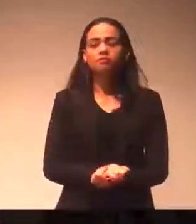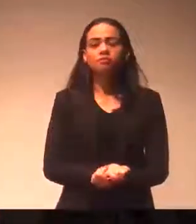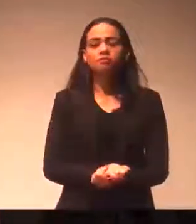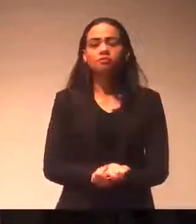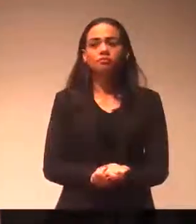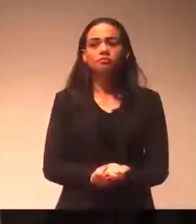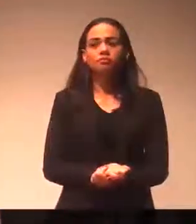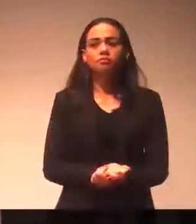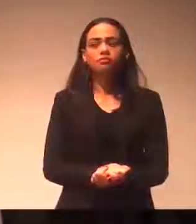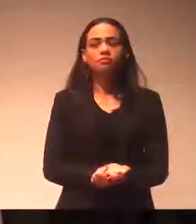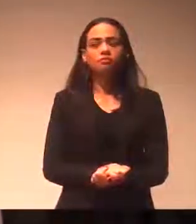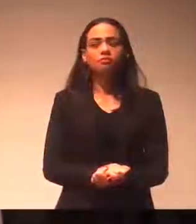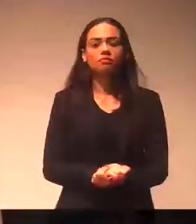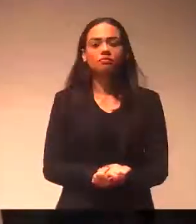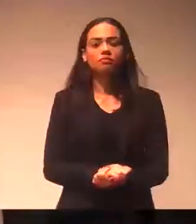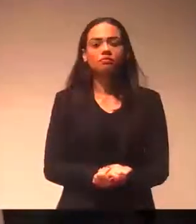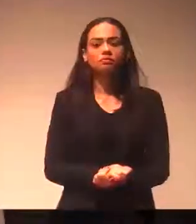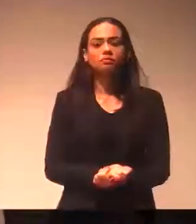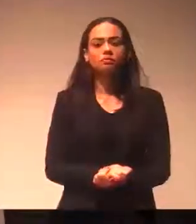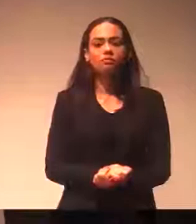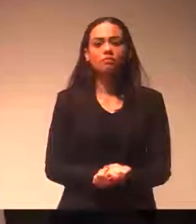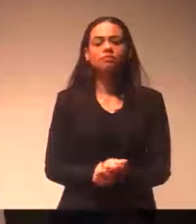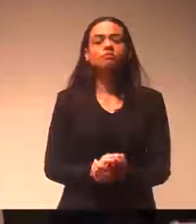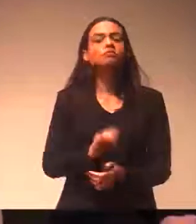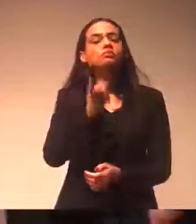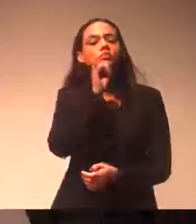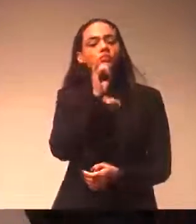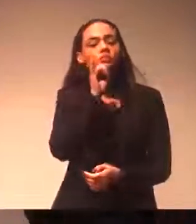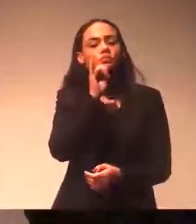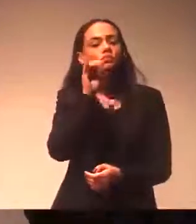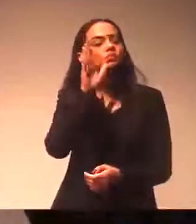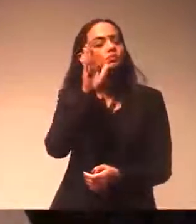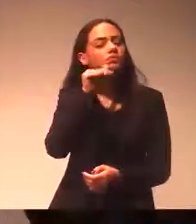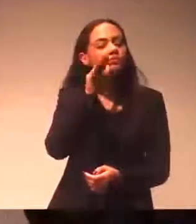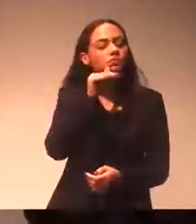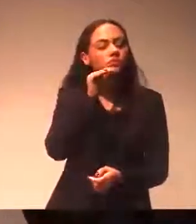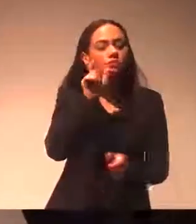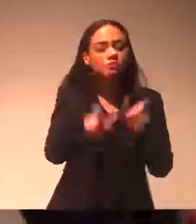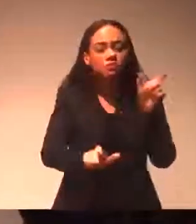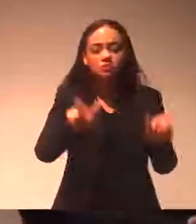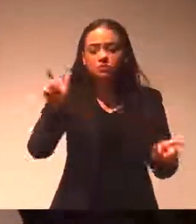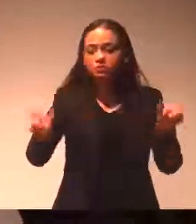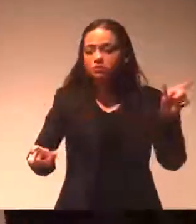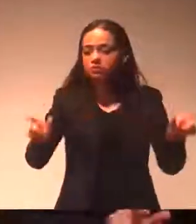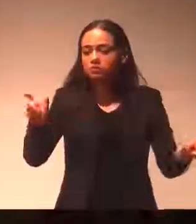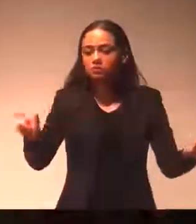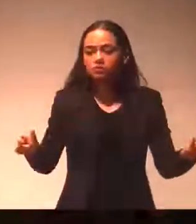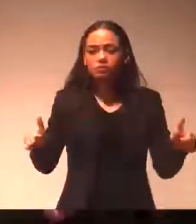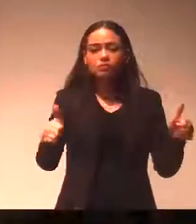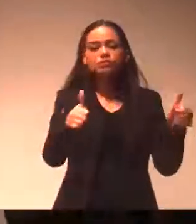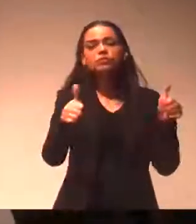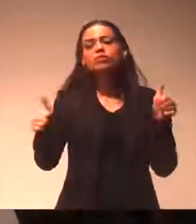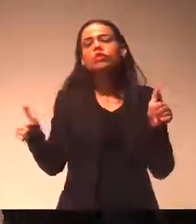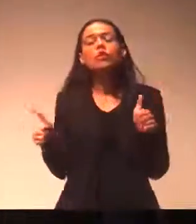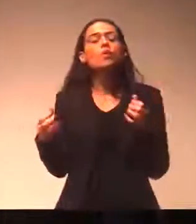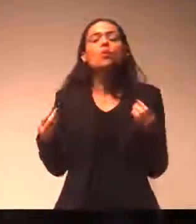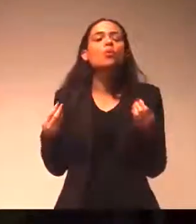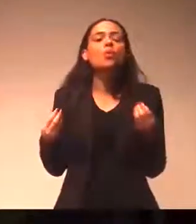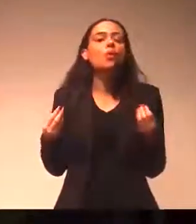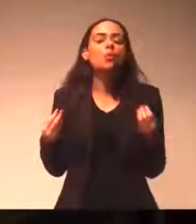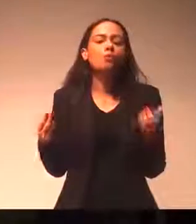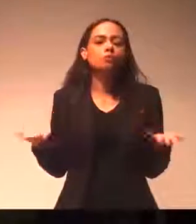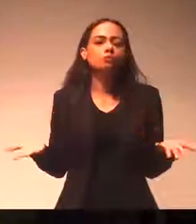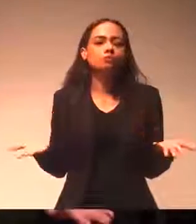de reconhecimento dos bons servidores públicos nessa cidade? Porque o governo fala mal, o prefeito foi lá para